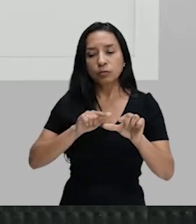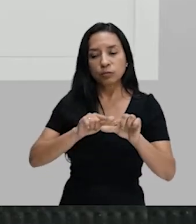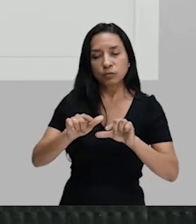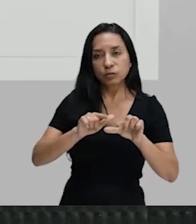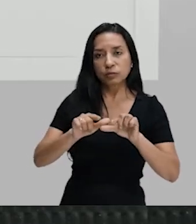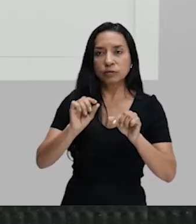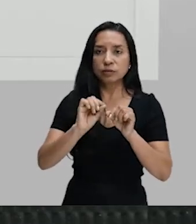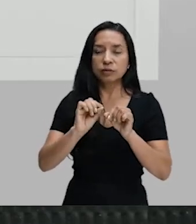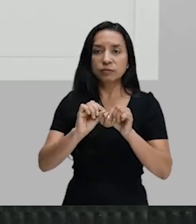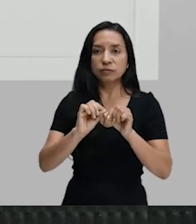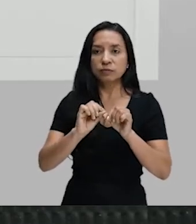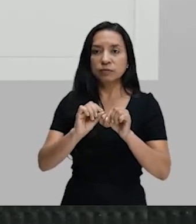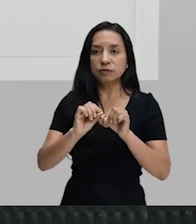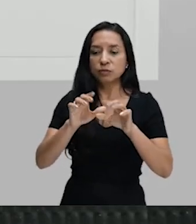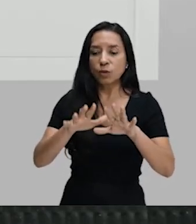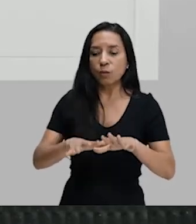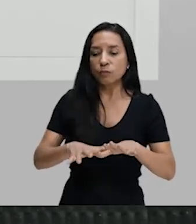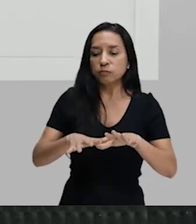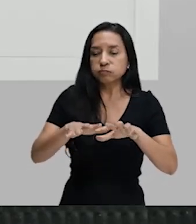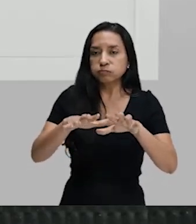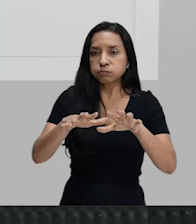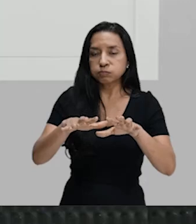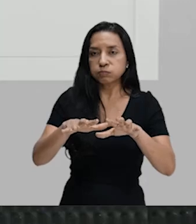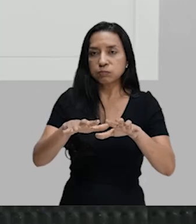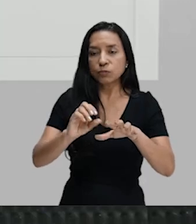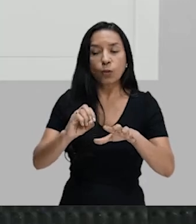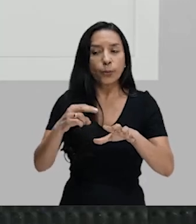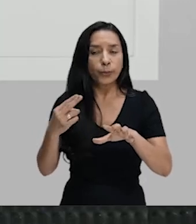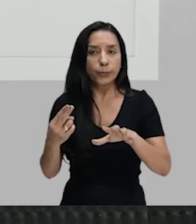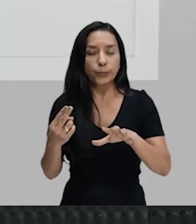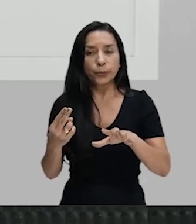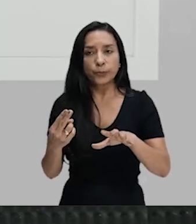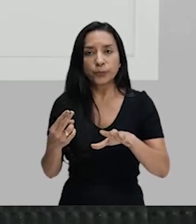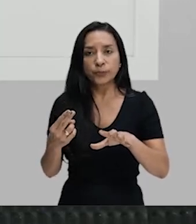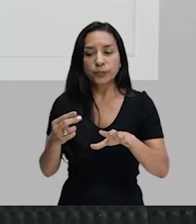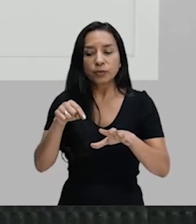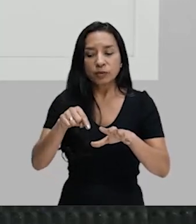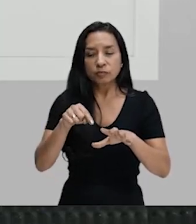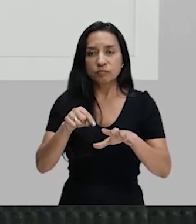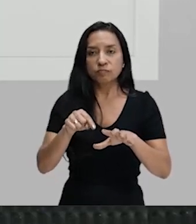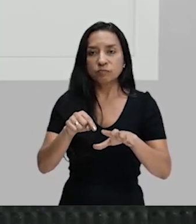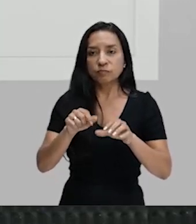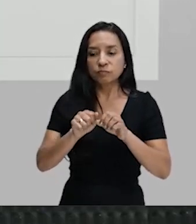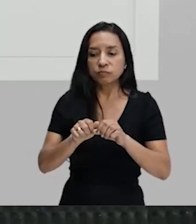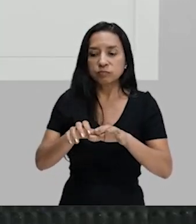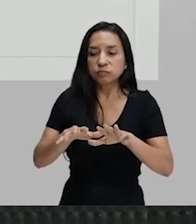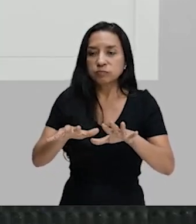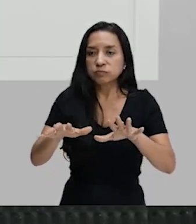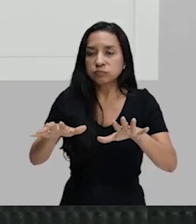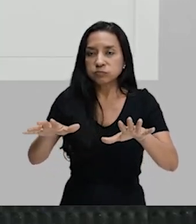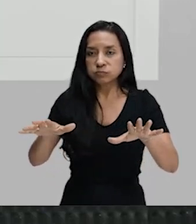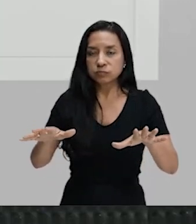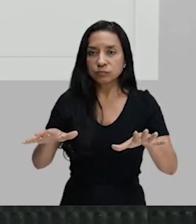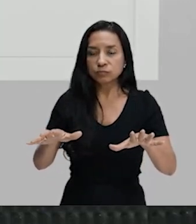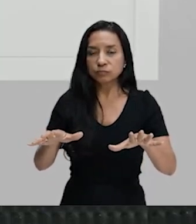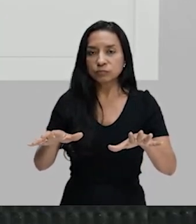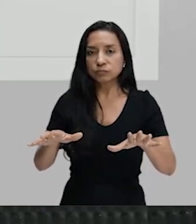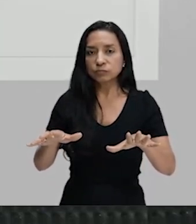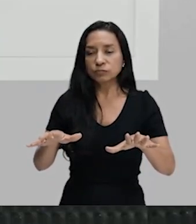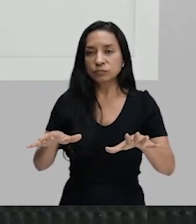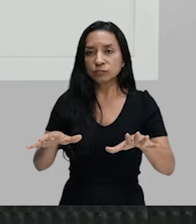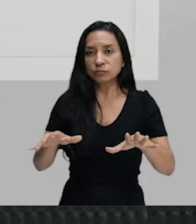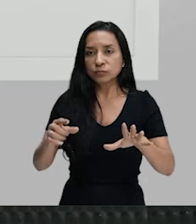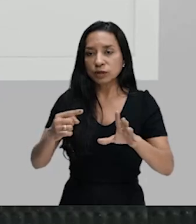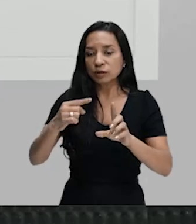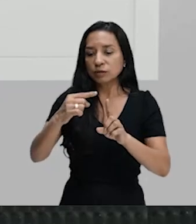ele é realizado pelo gás, ou seja, o gás está se expandindo, a sua